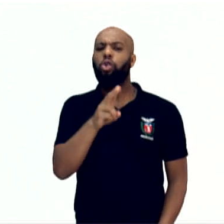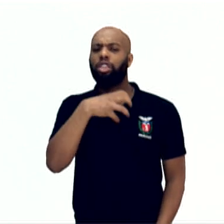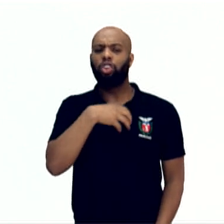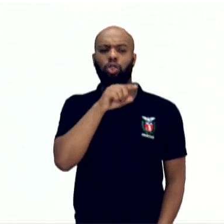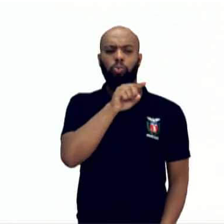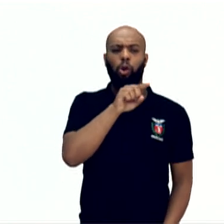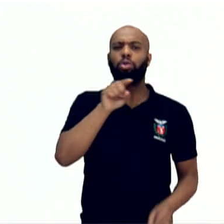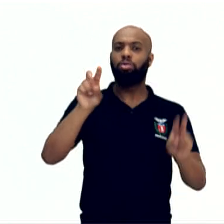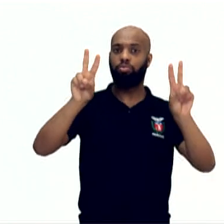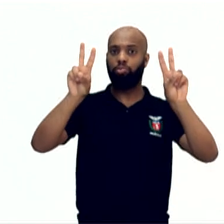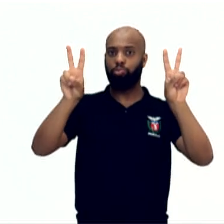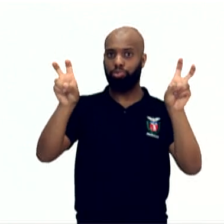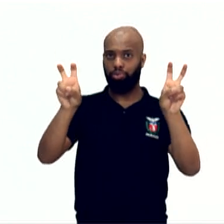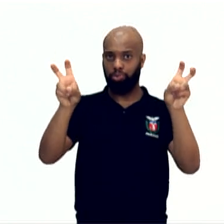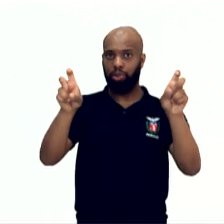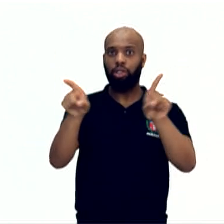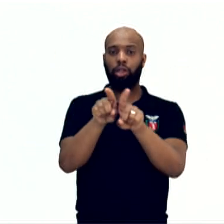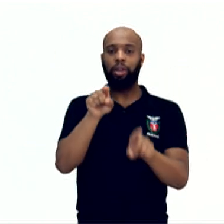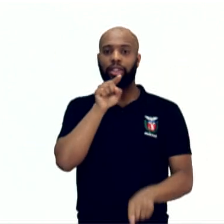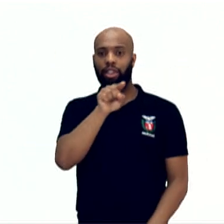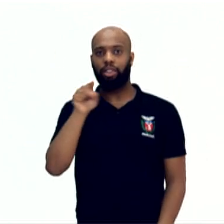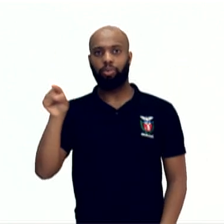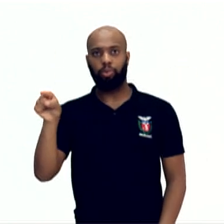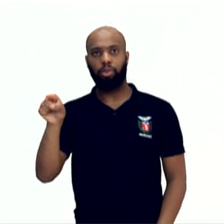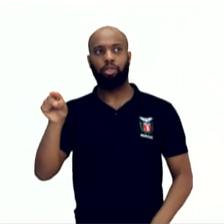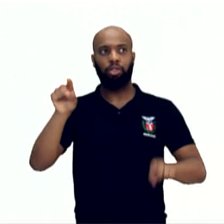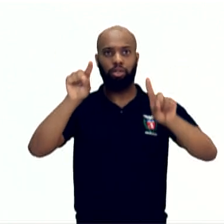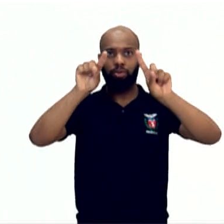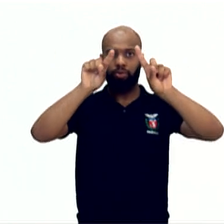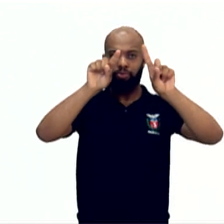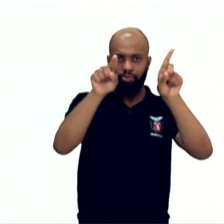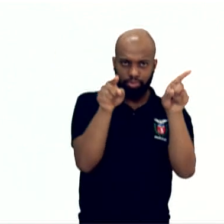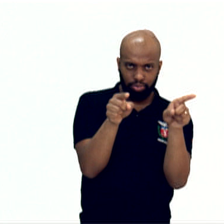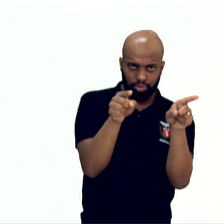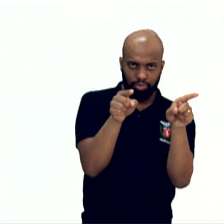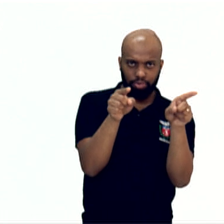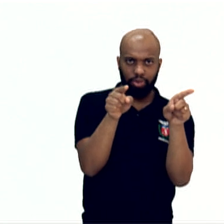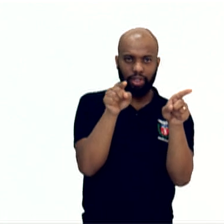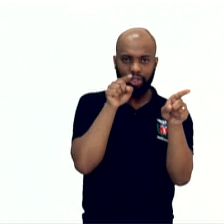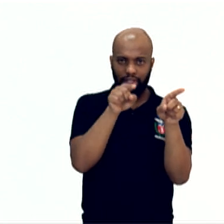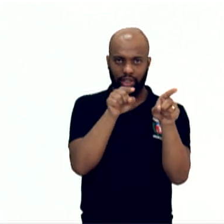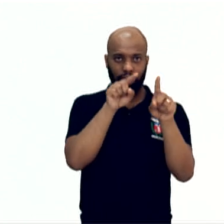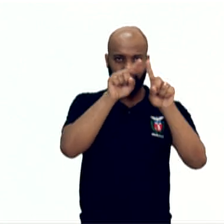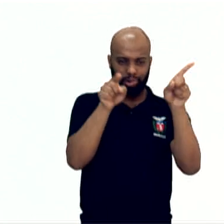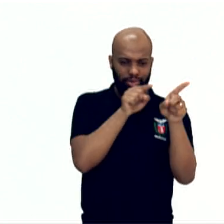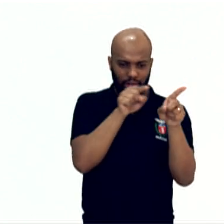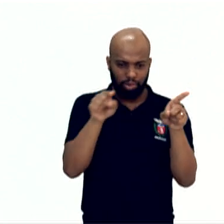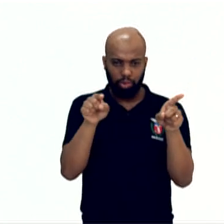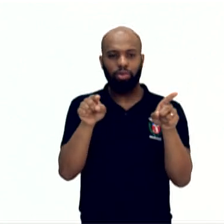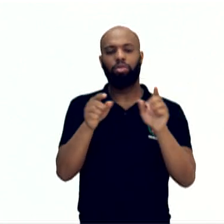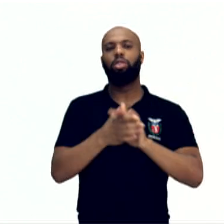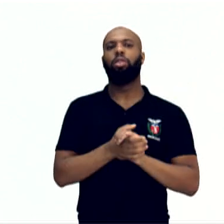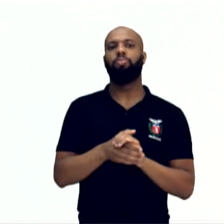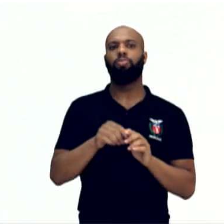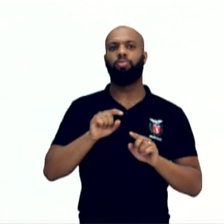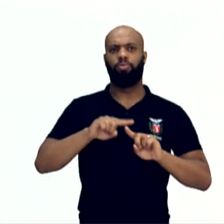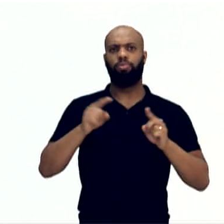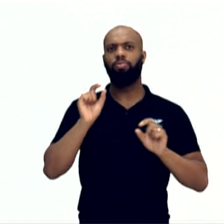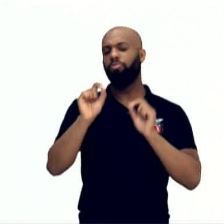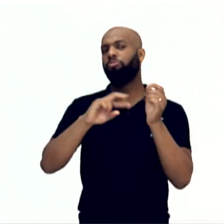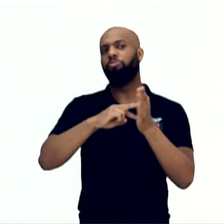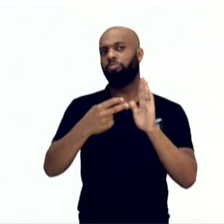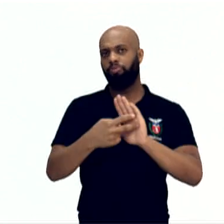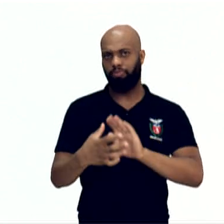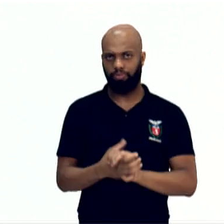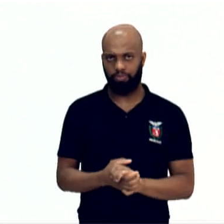pontuação, aspas, 3 pontos, fecha, parênteses, 3 pontos, fecha parênteses. Desculpa. O que eles indicam desse contexto?